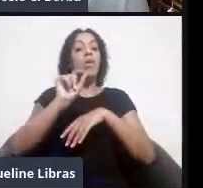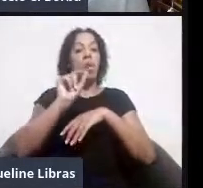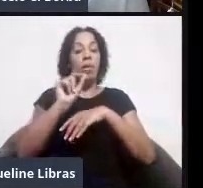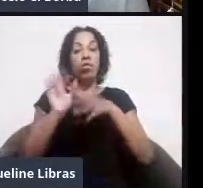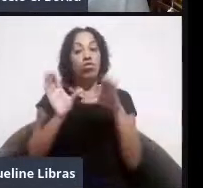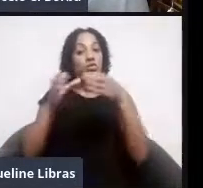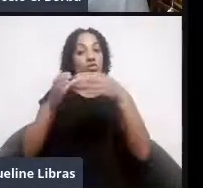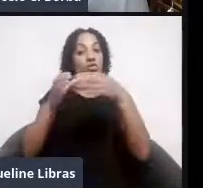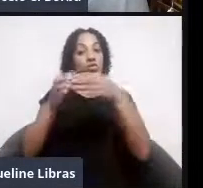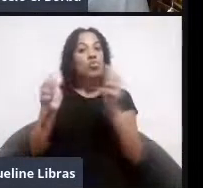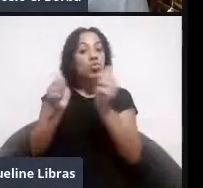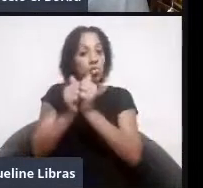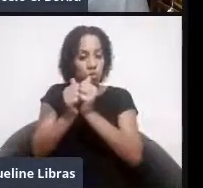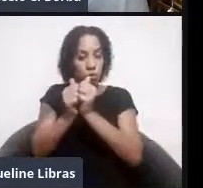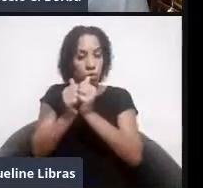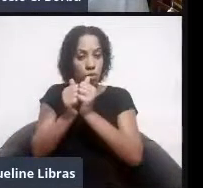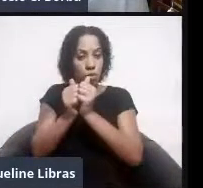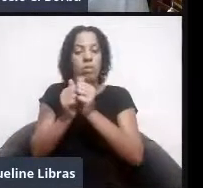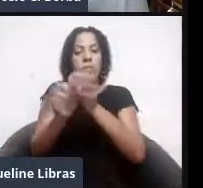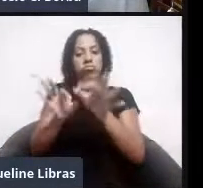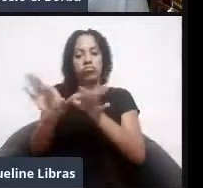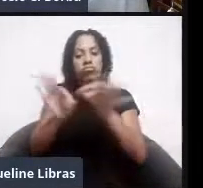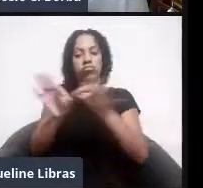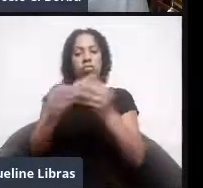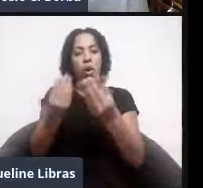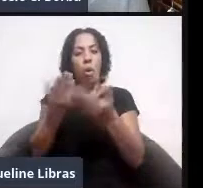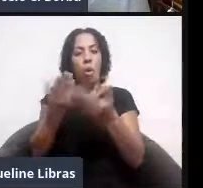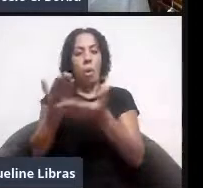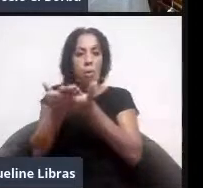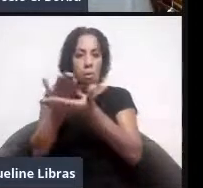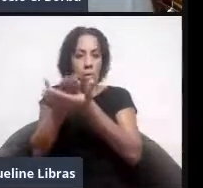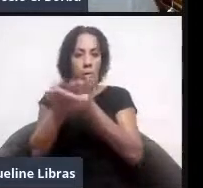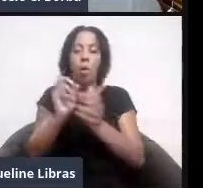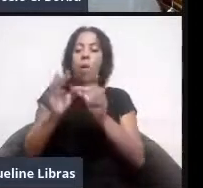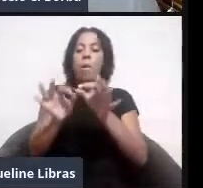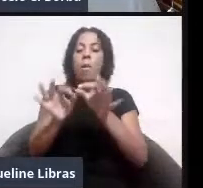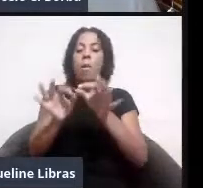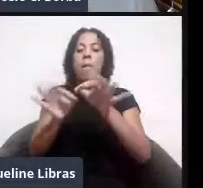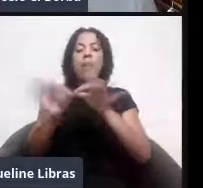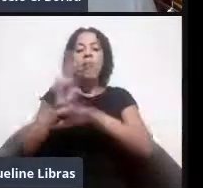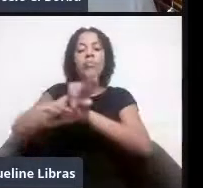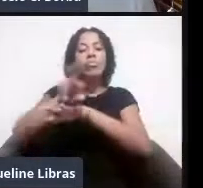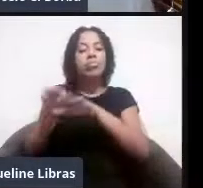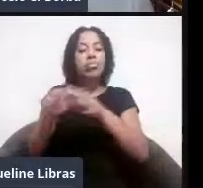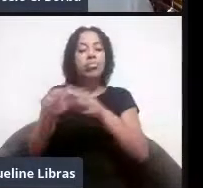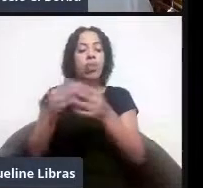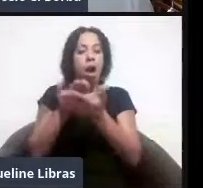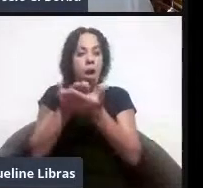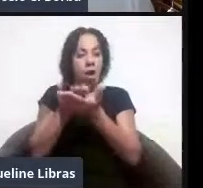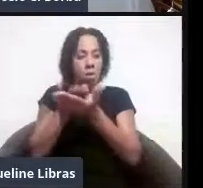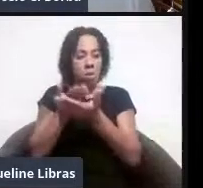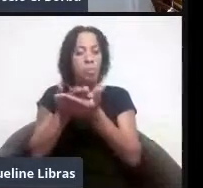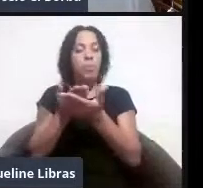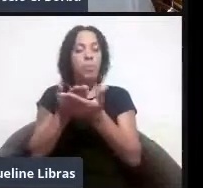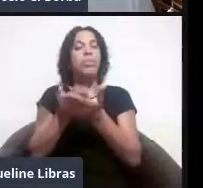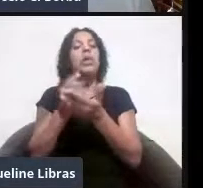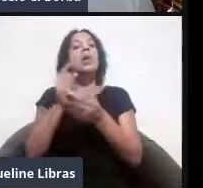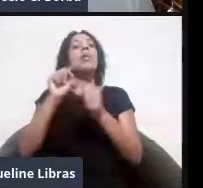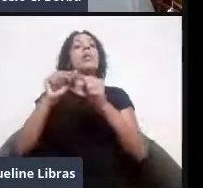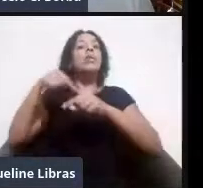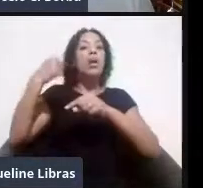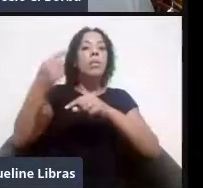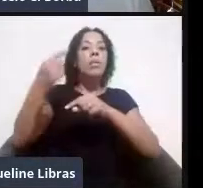coletivamente preparar uma aula ou preparar um conjunto de aulas para depois